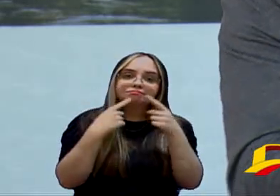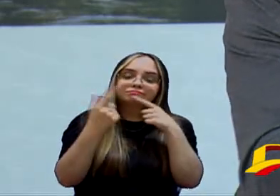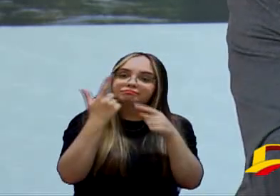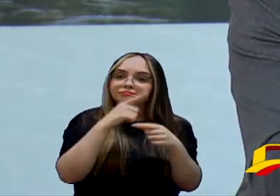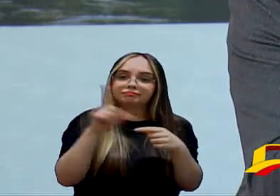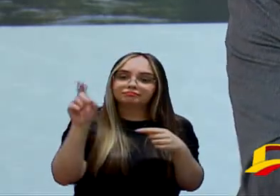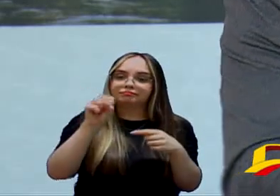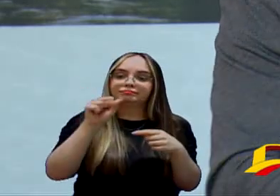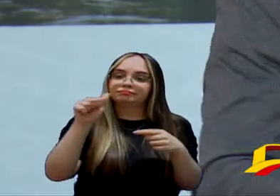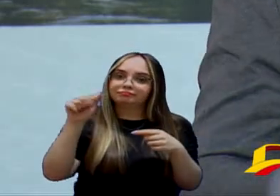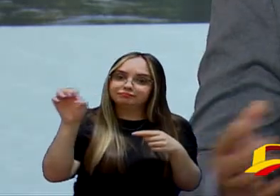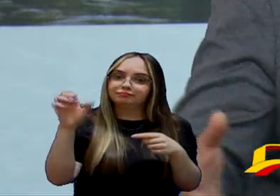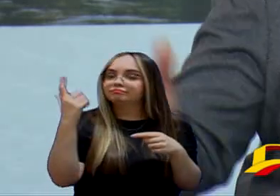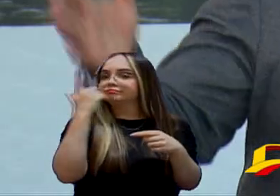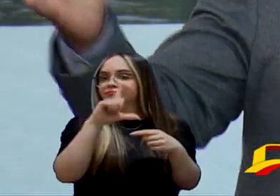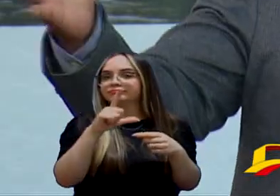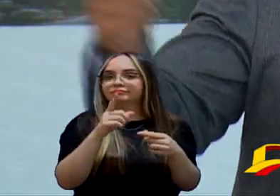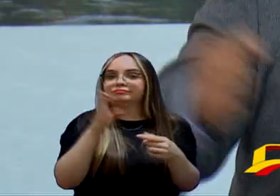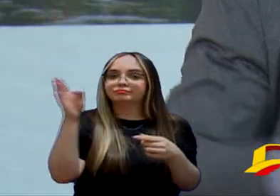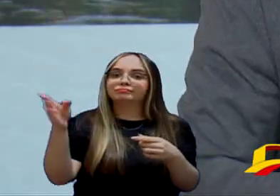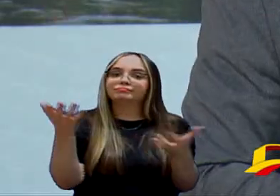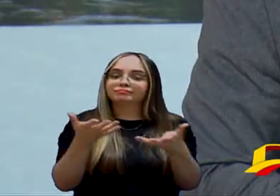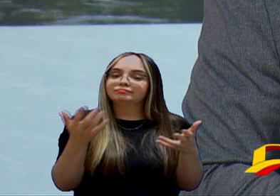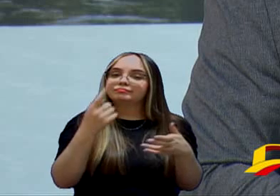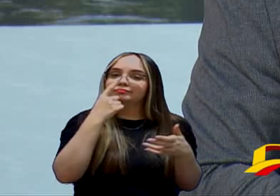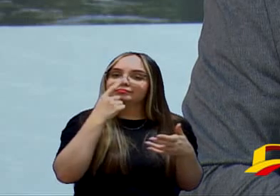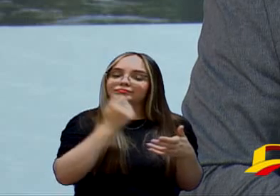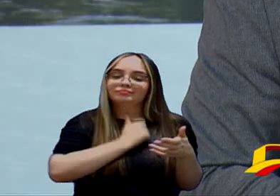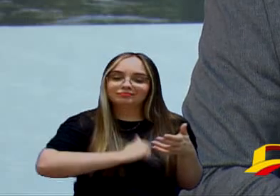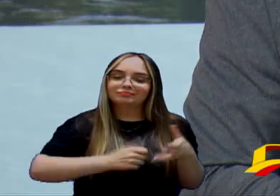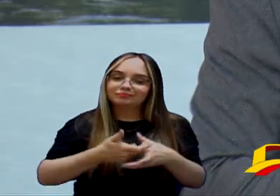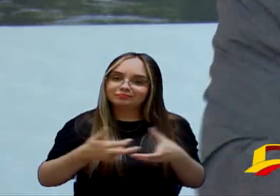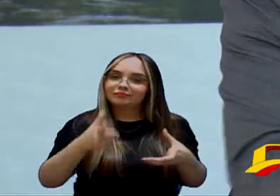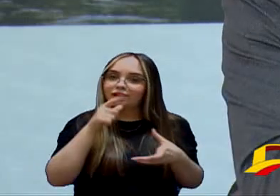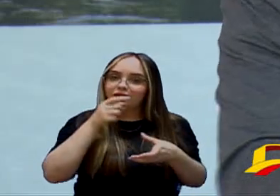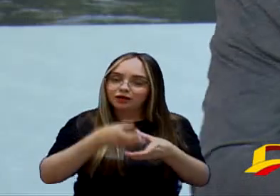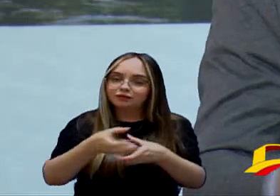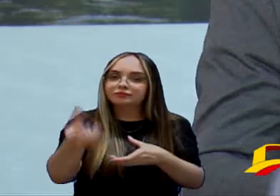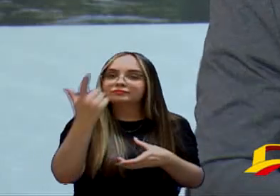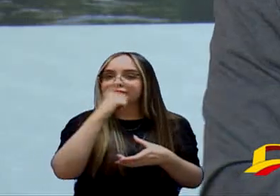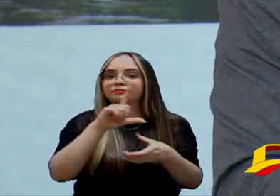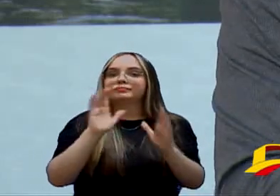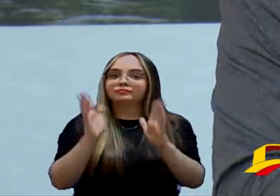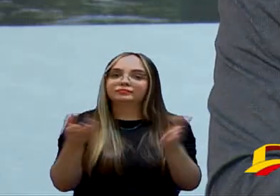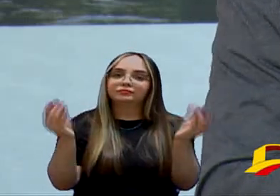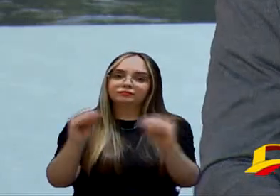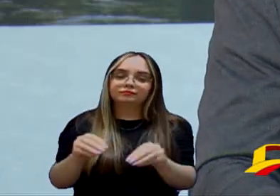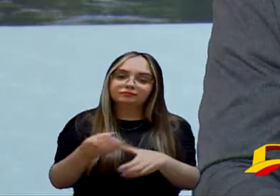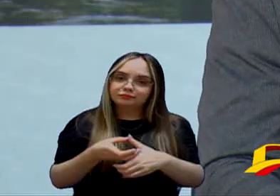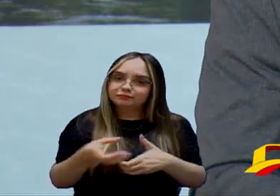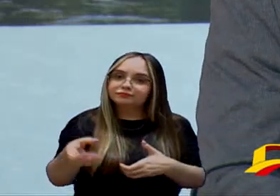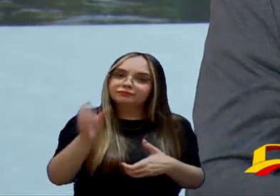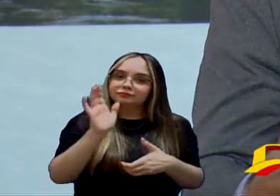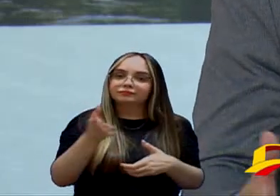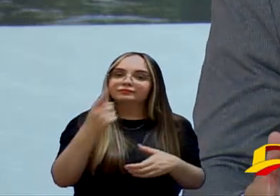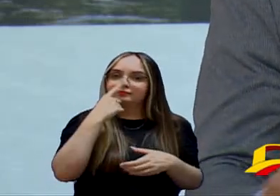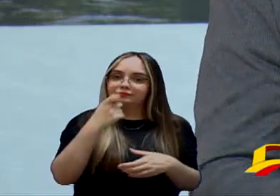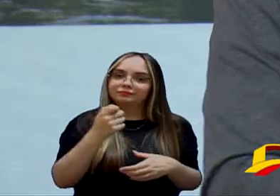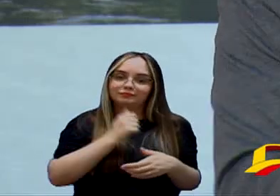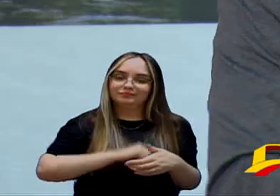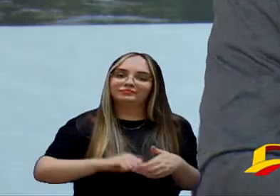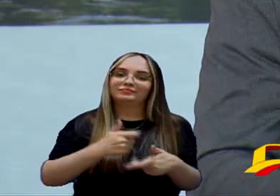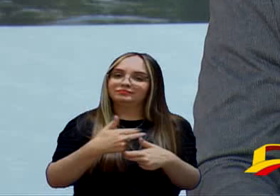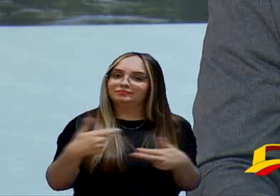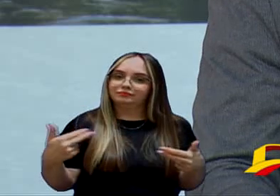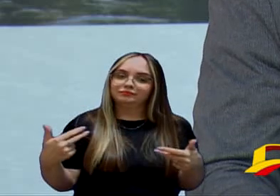o sai é levasse O saneamento básico agora recentemente foi entregue a parte de canalização para rede de esgoto